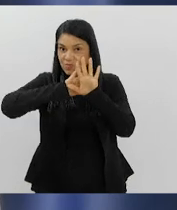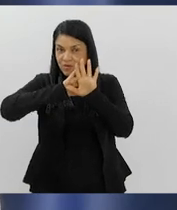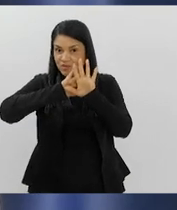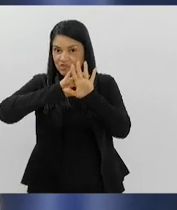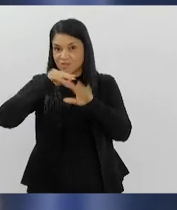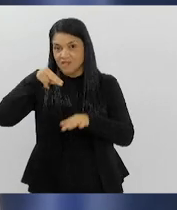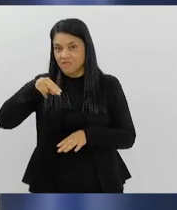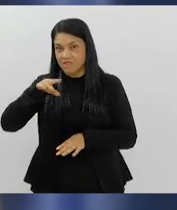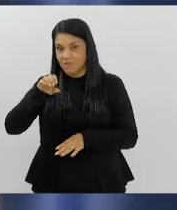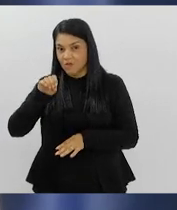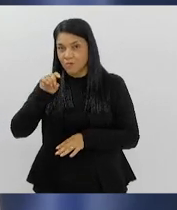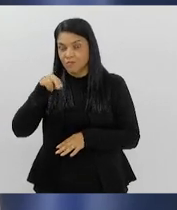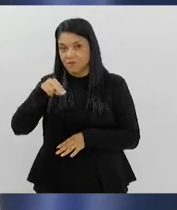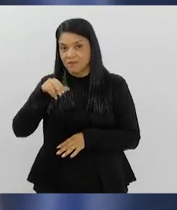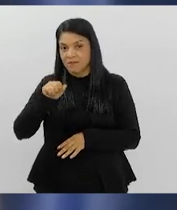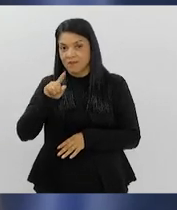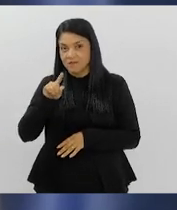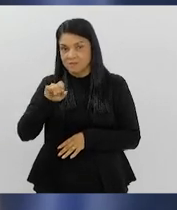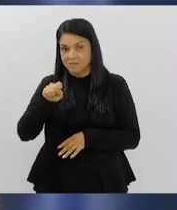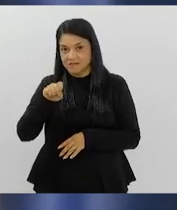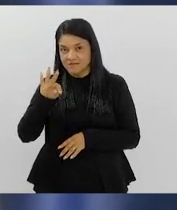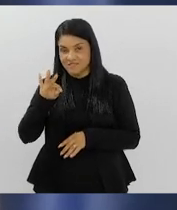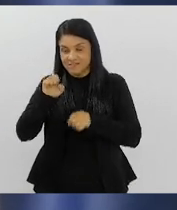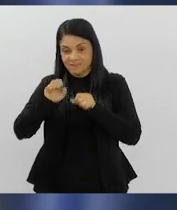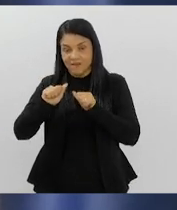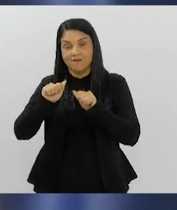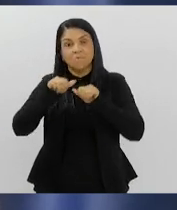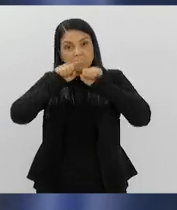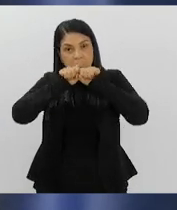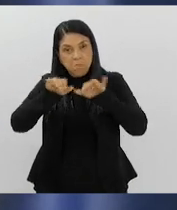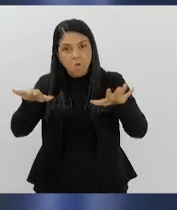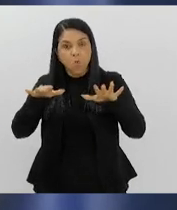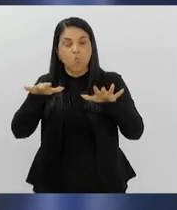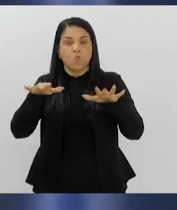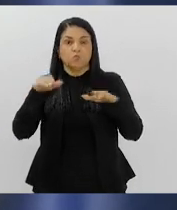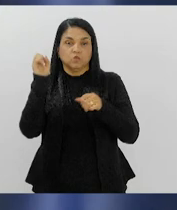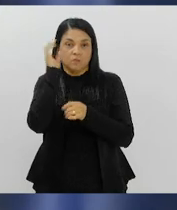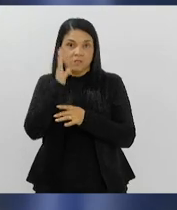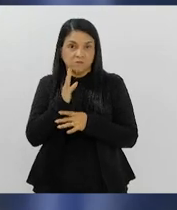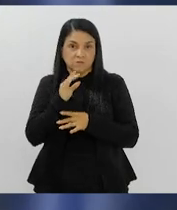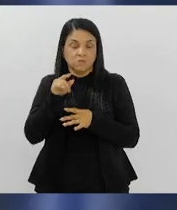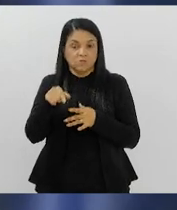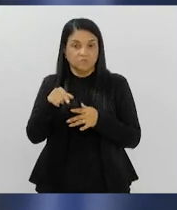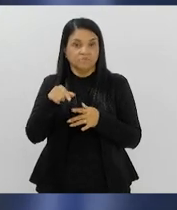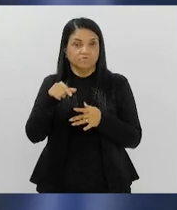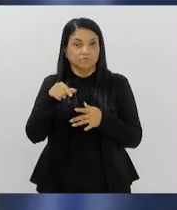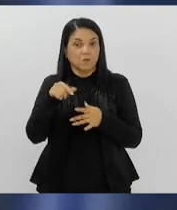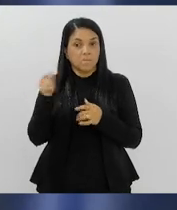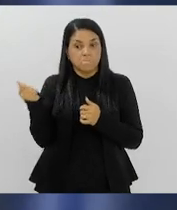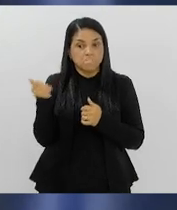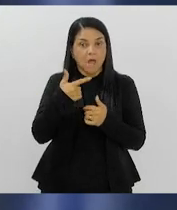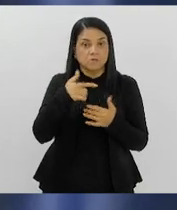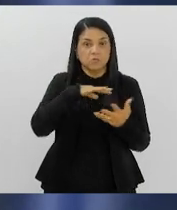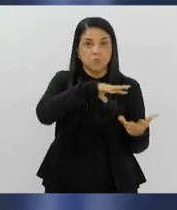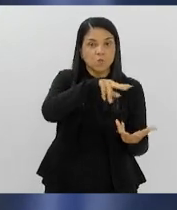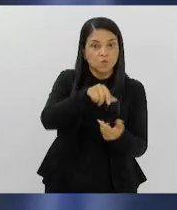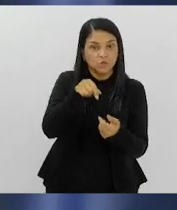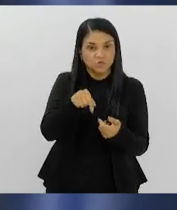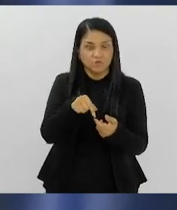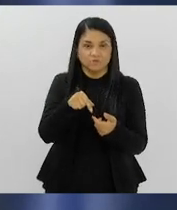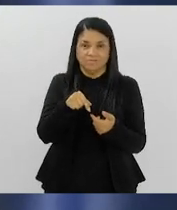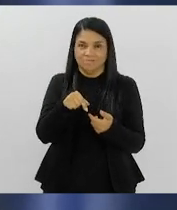nefasta mais cresce no Brasil em relação ao mundo, e ela está tendo um efeito de propagação em nível de continente